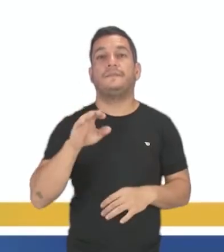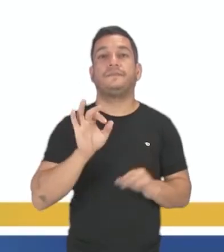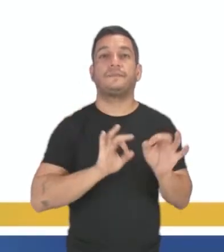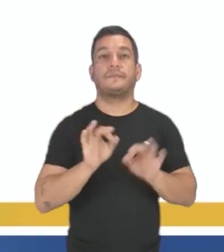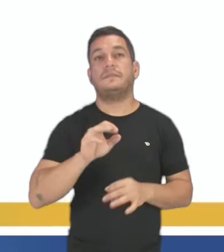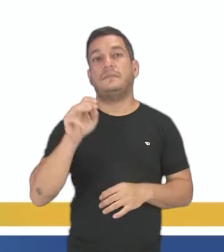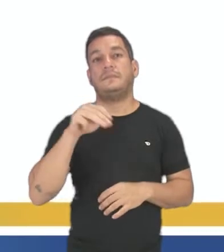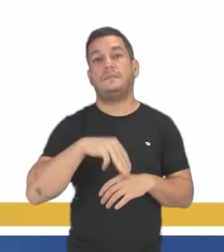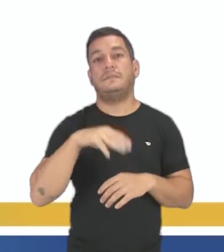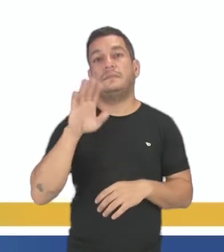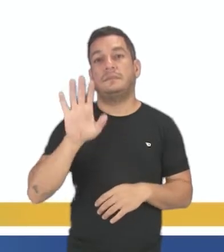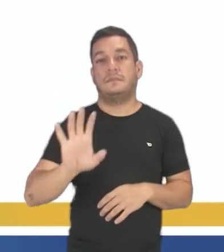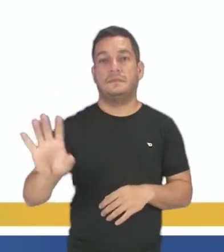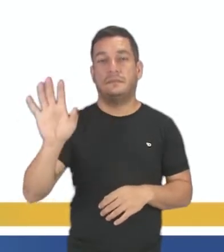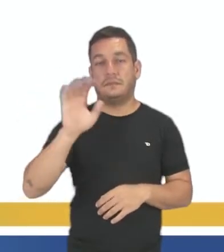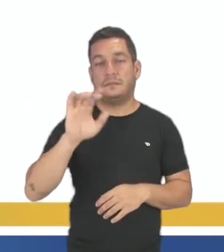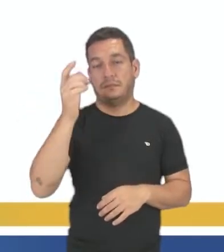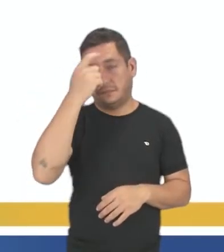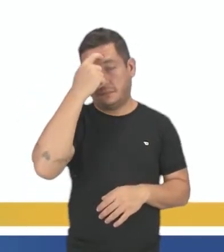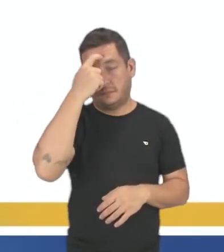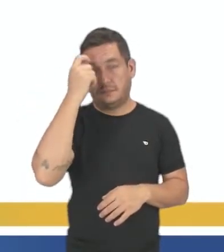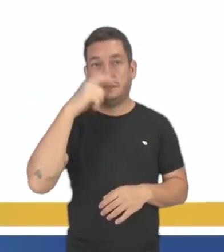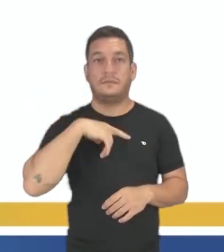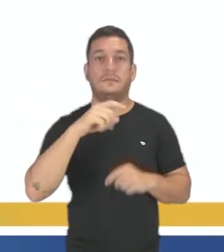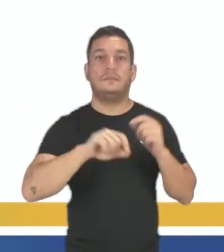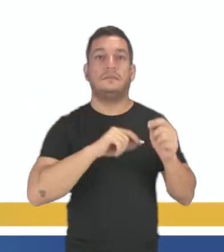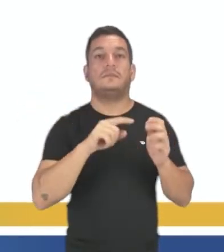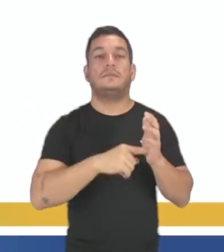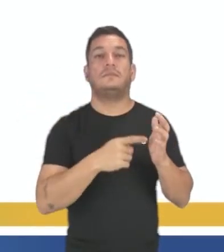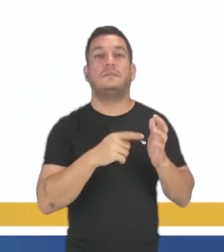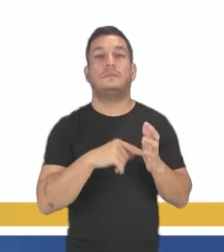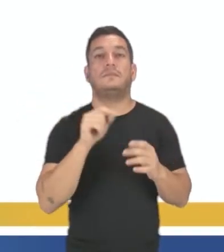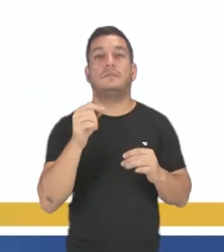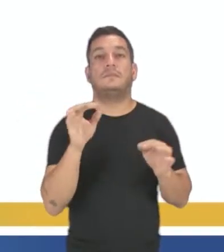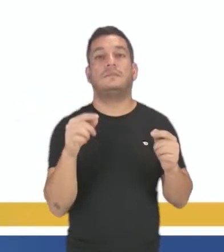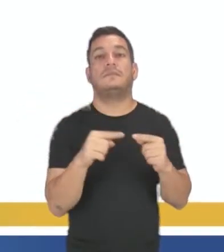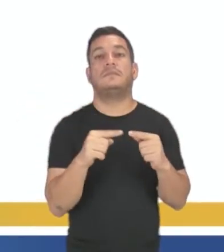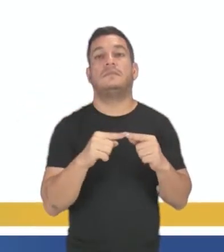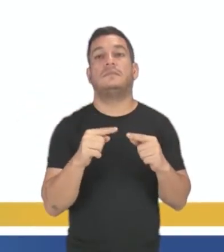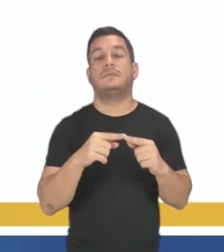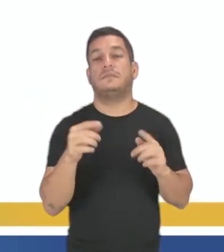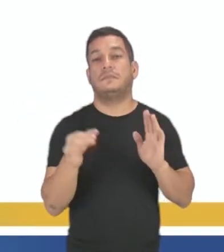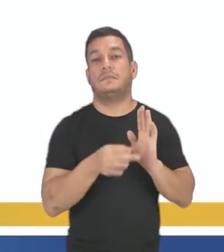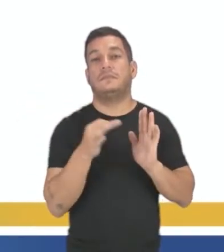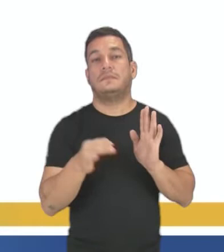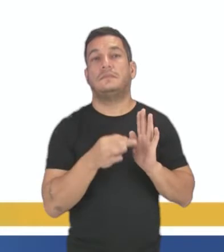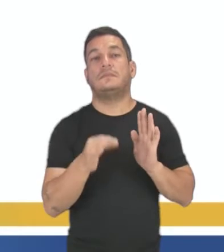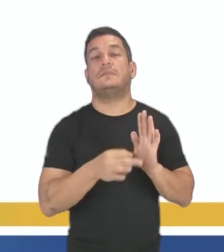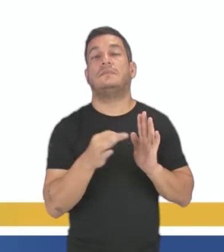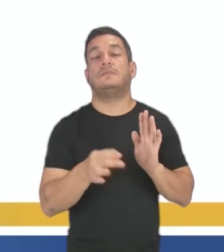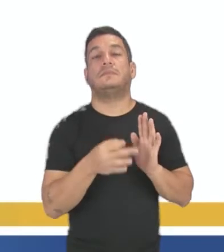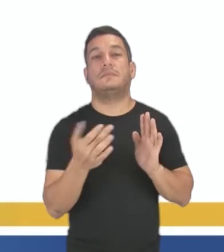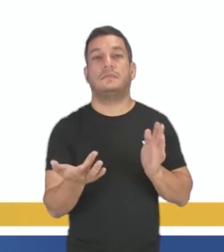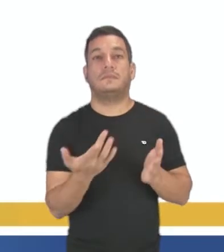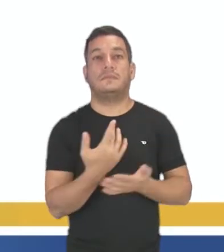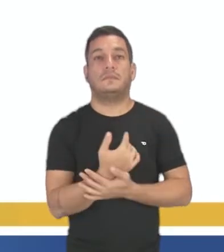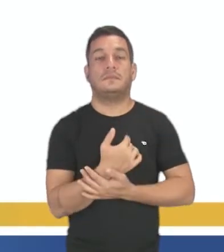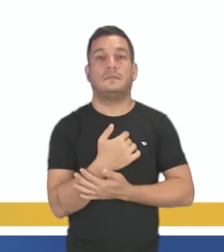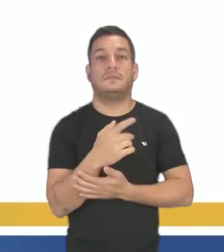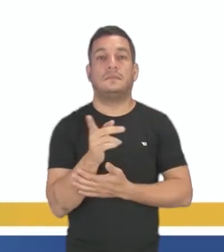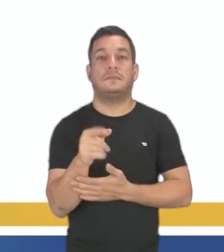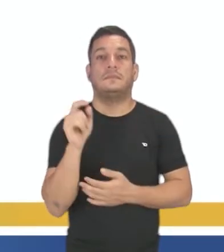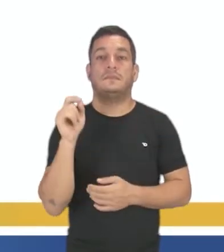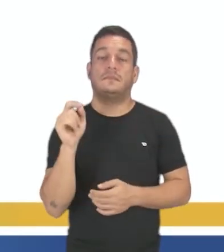bem conhecido, onde se tem alguns pontos que ligam o artigo de opinião a uma teia